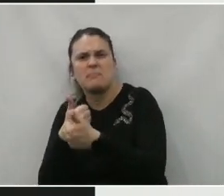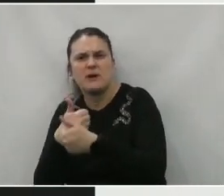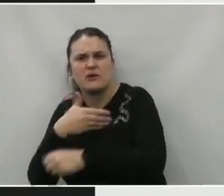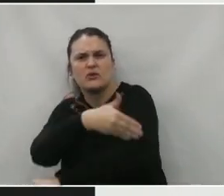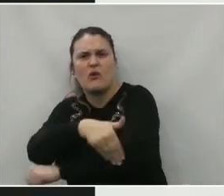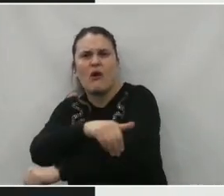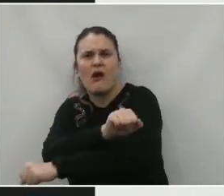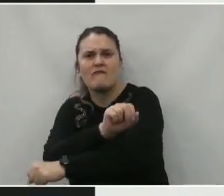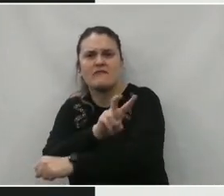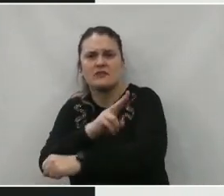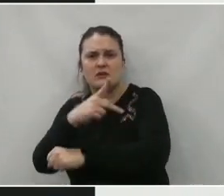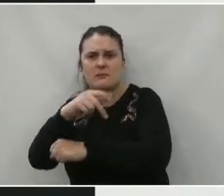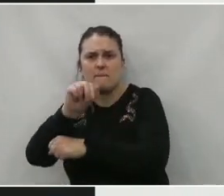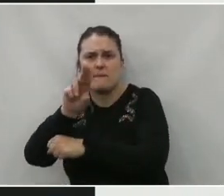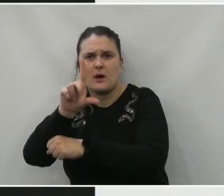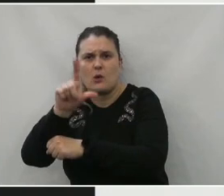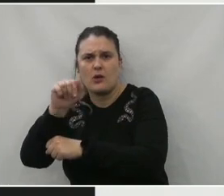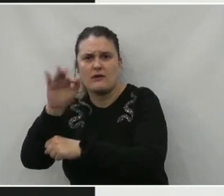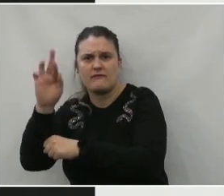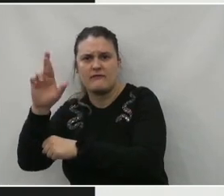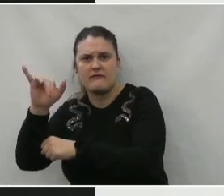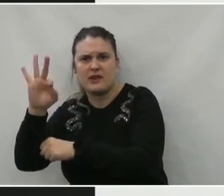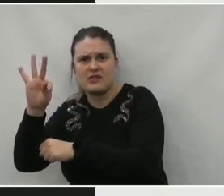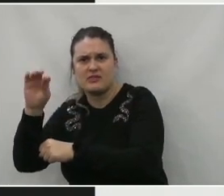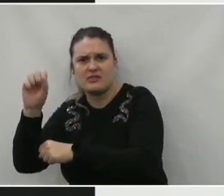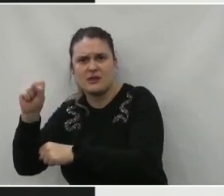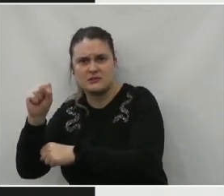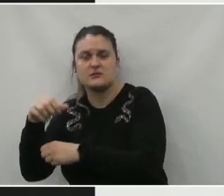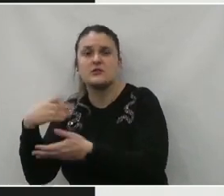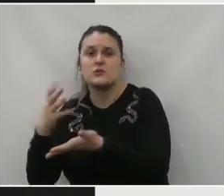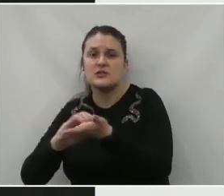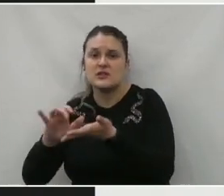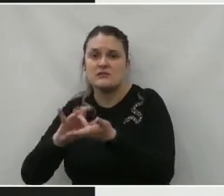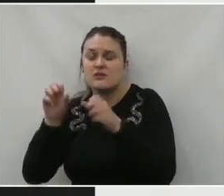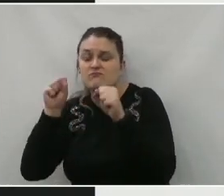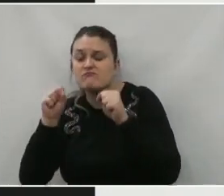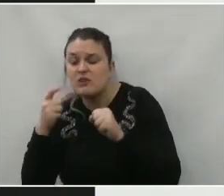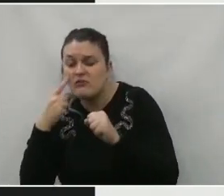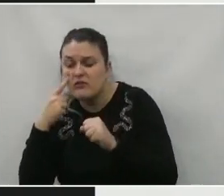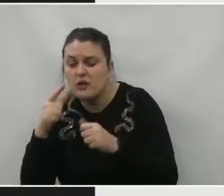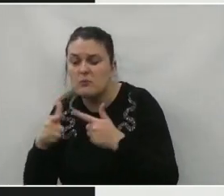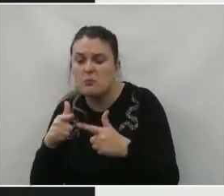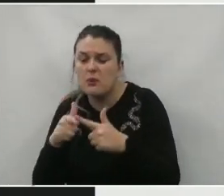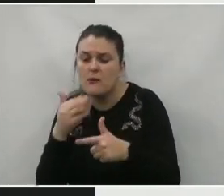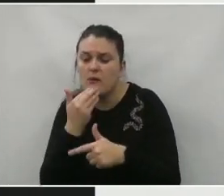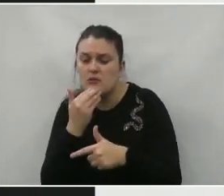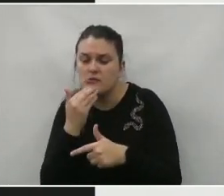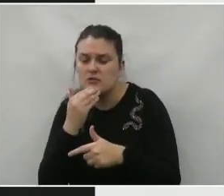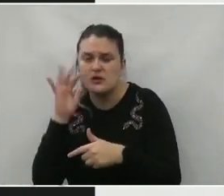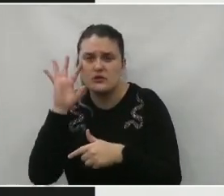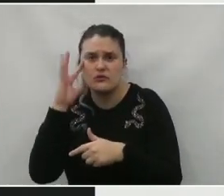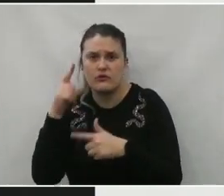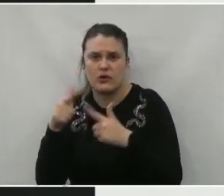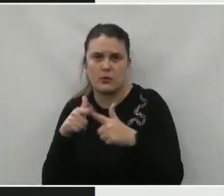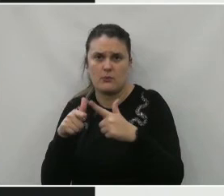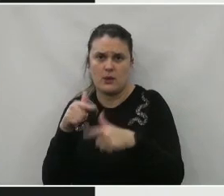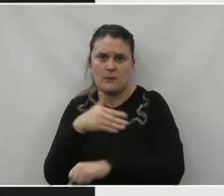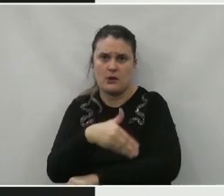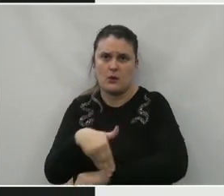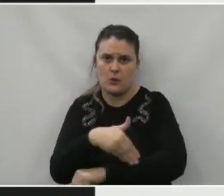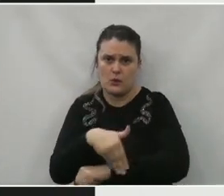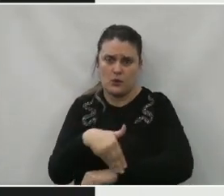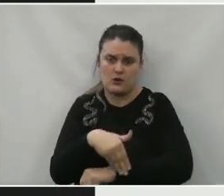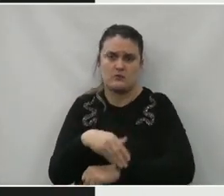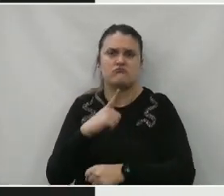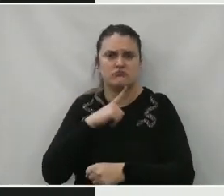Freitas, então, que possa estar sendo solucionado esses pequenos problemas, que são